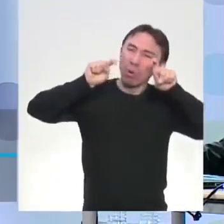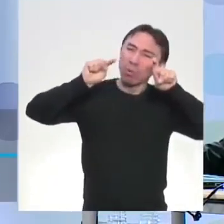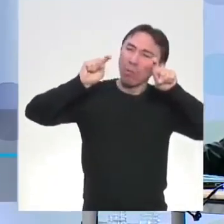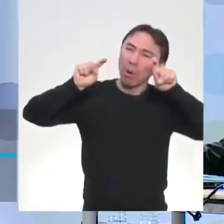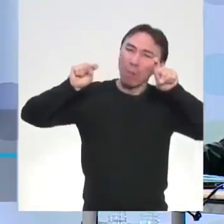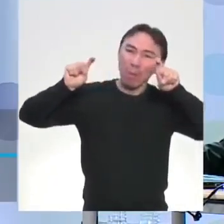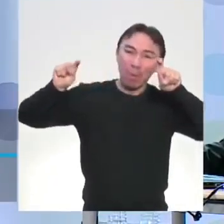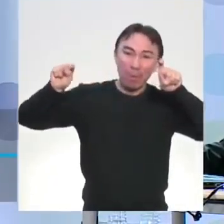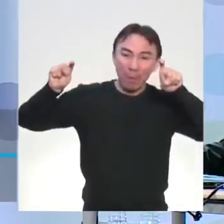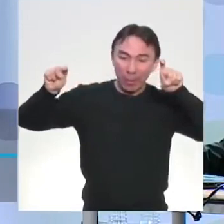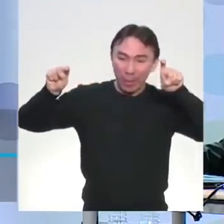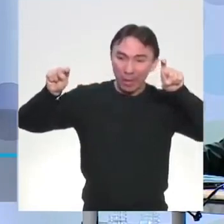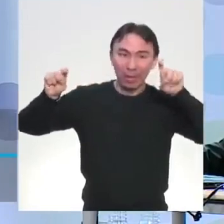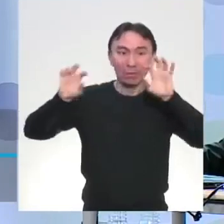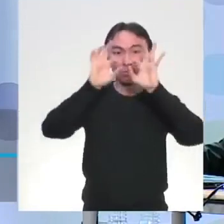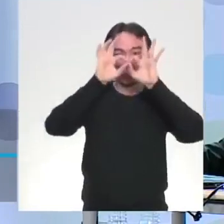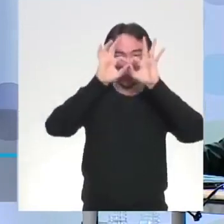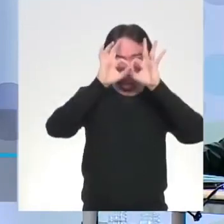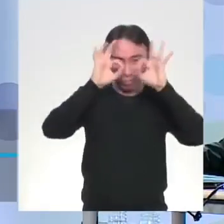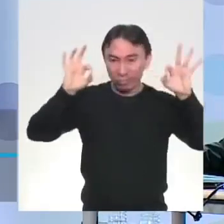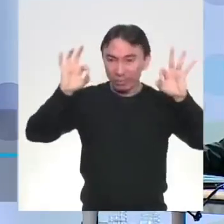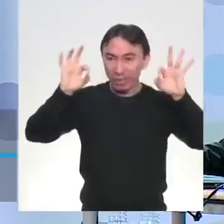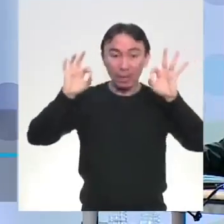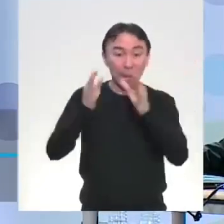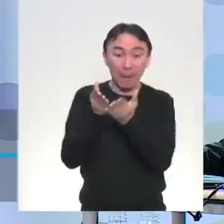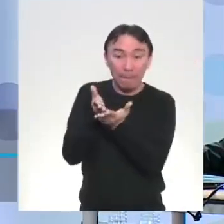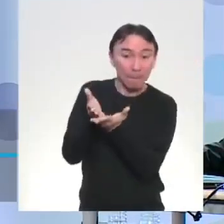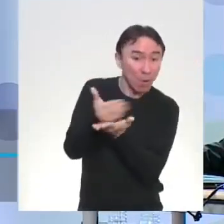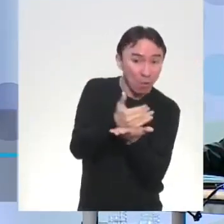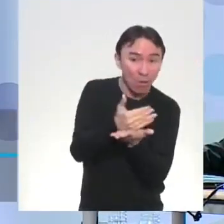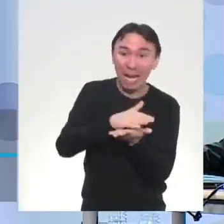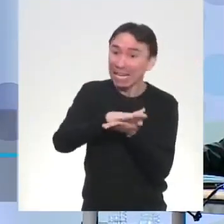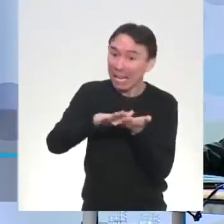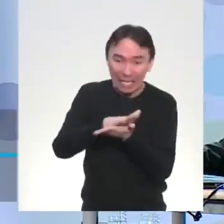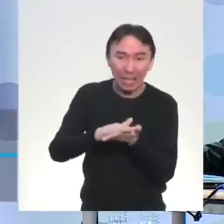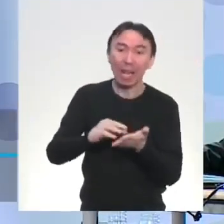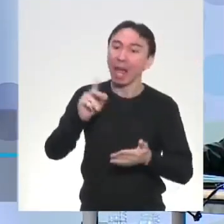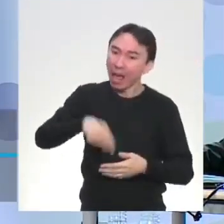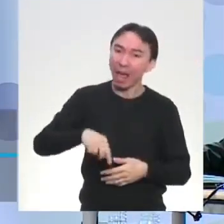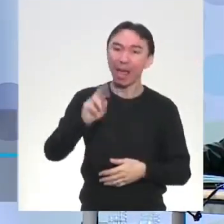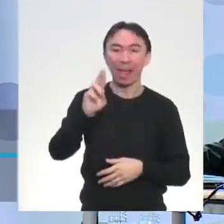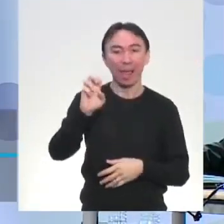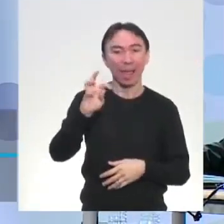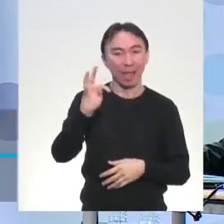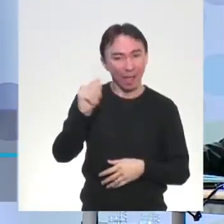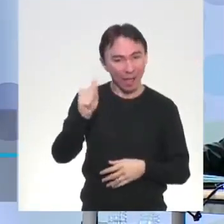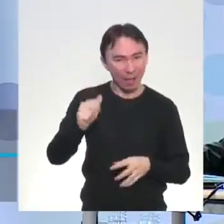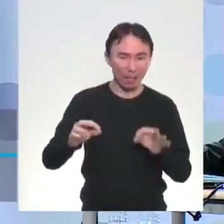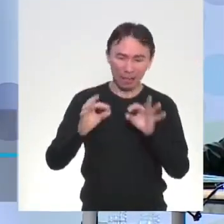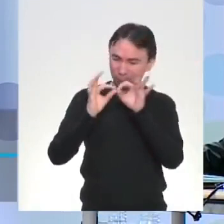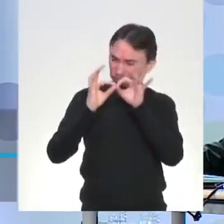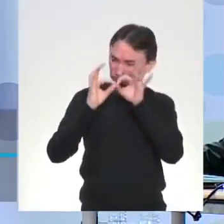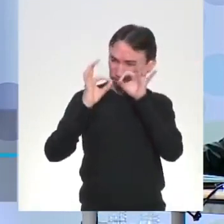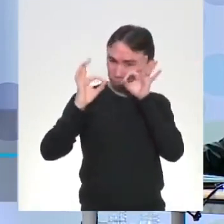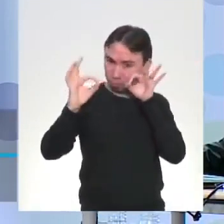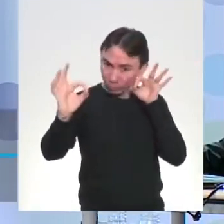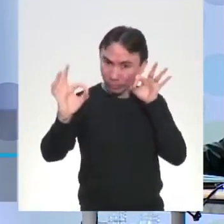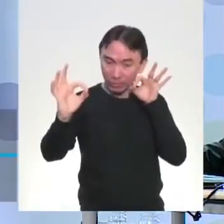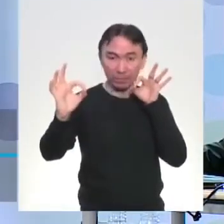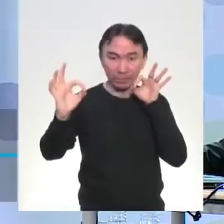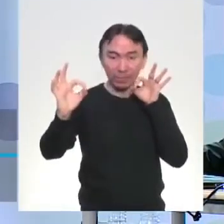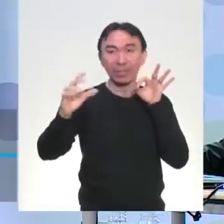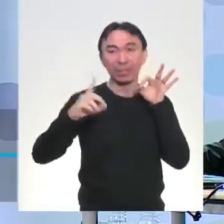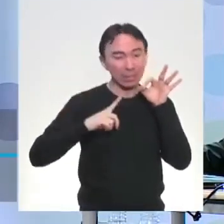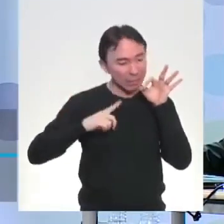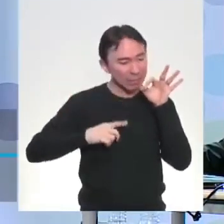as linhas. Se essas linhas não tiverem curvas, vão ser retas. Essas retas, elas possuem vários segmentos de